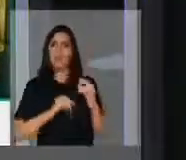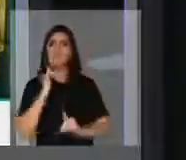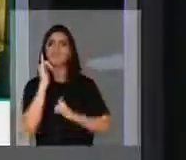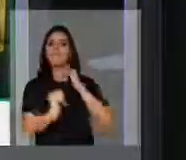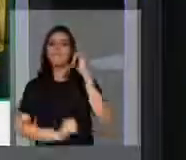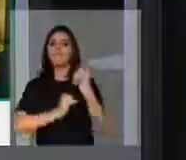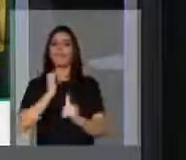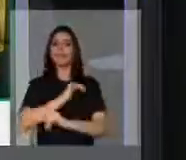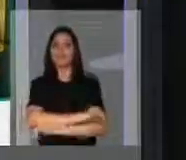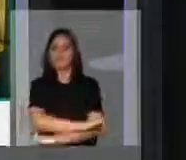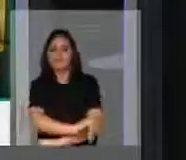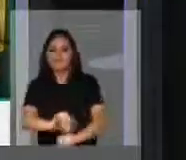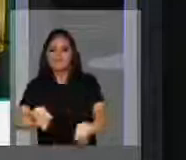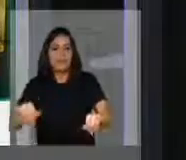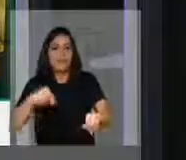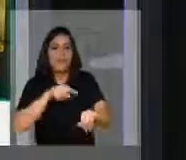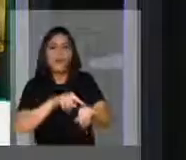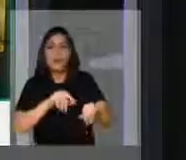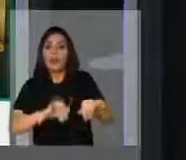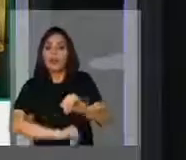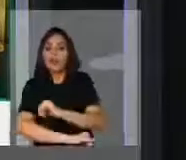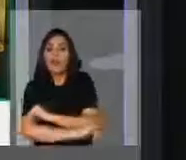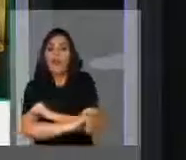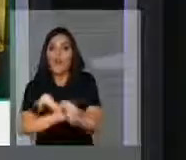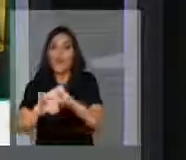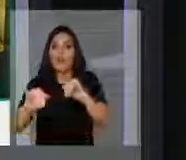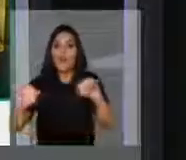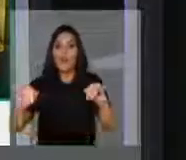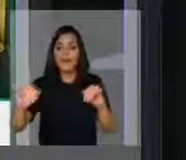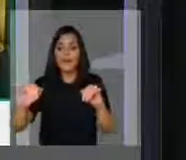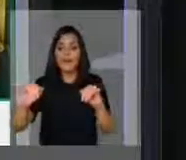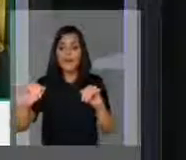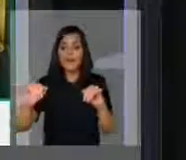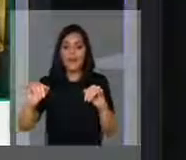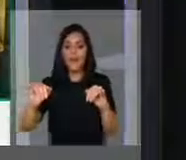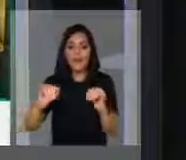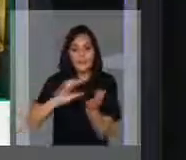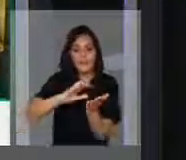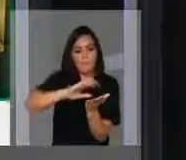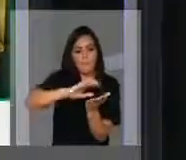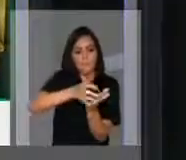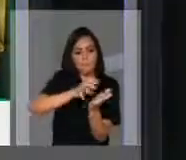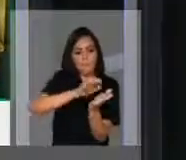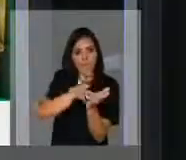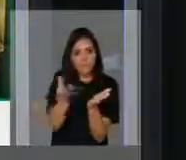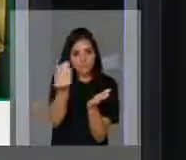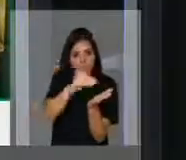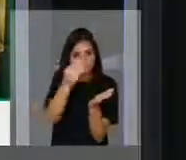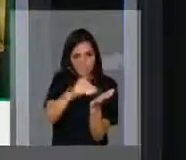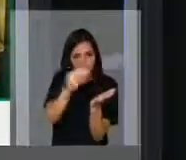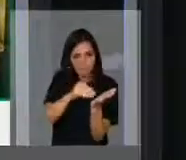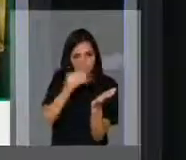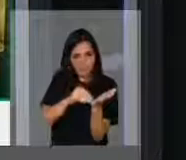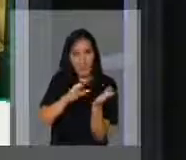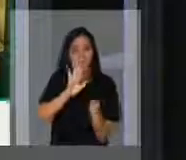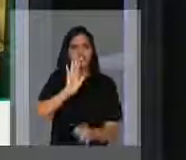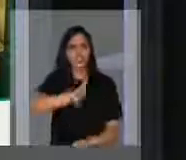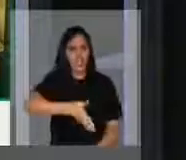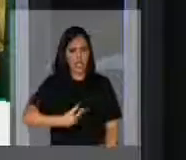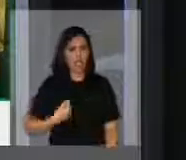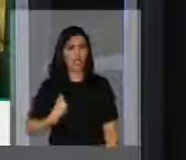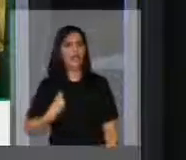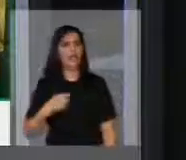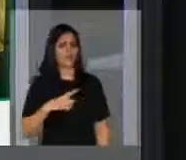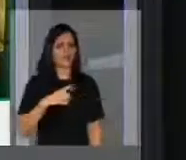informação. E os bancos de dados, essas informações policiais já existem,